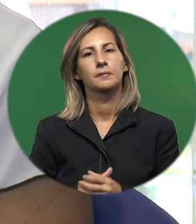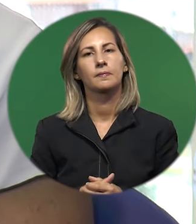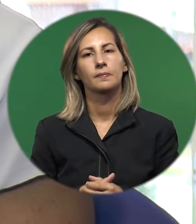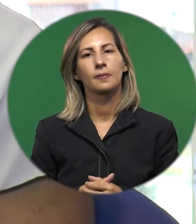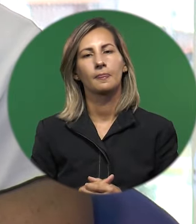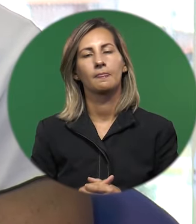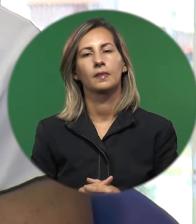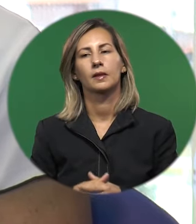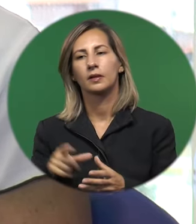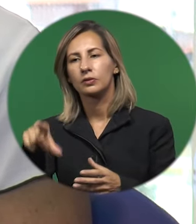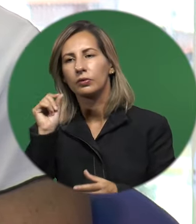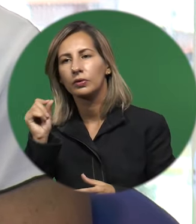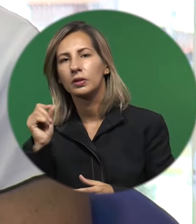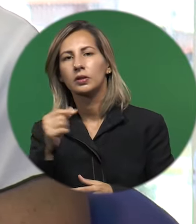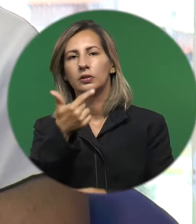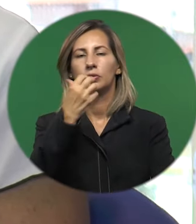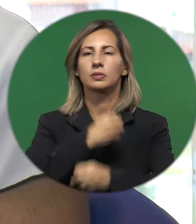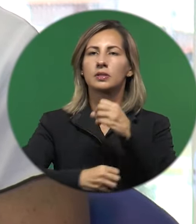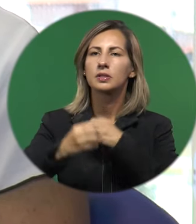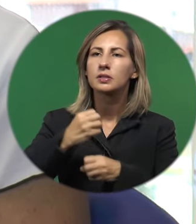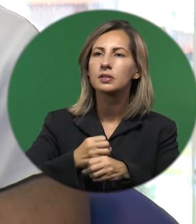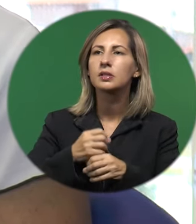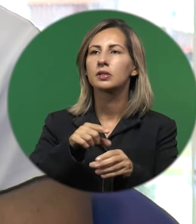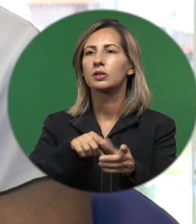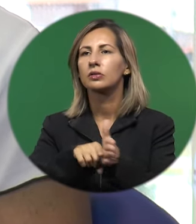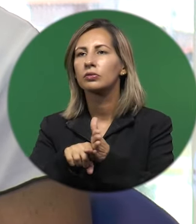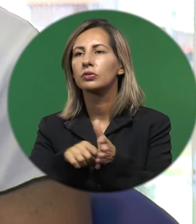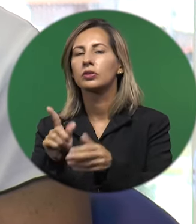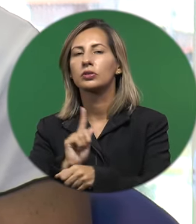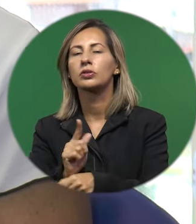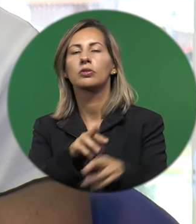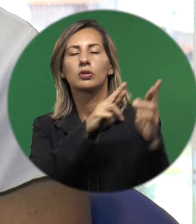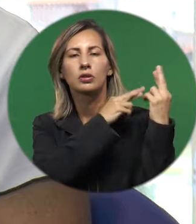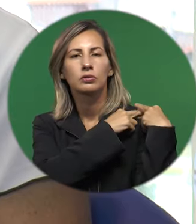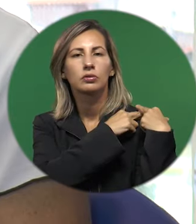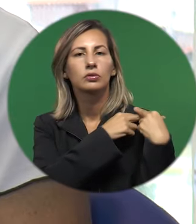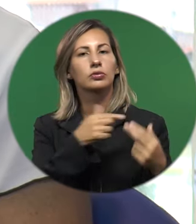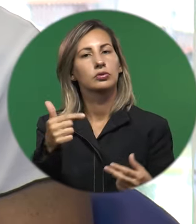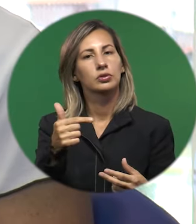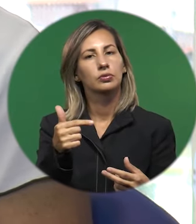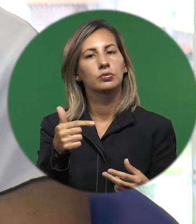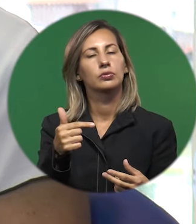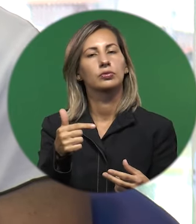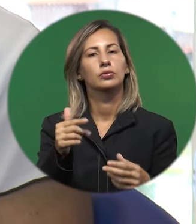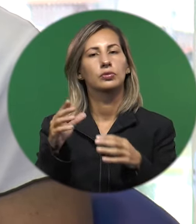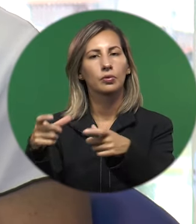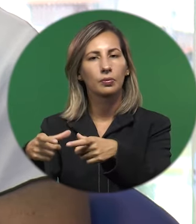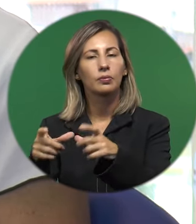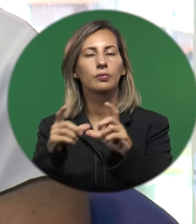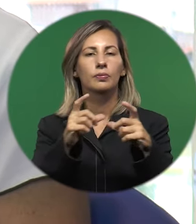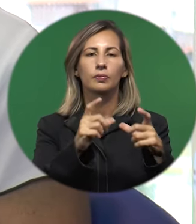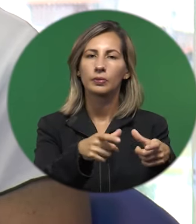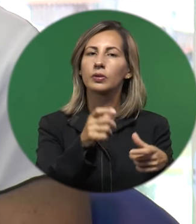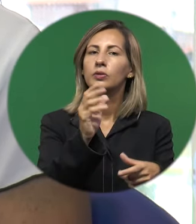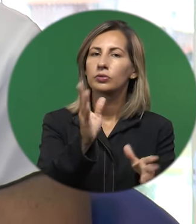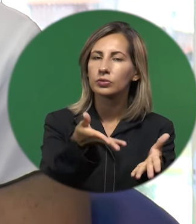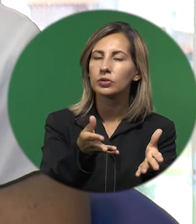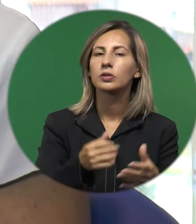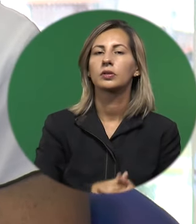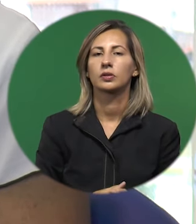né? Essa de processo seletivo, que é desde 2016, a avaliação de gestão por competência, a gente está no segundo ciclo, já passamos pelo